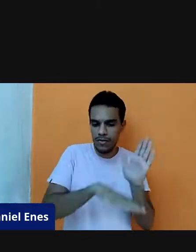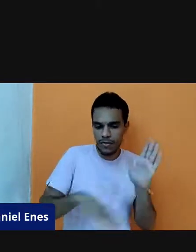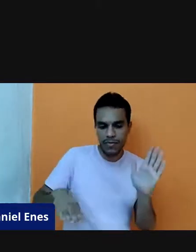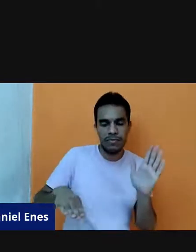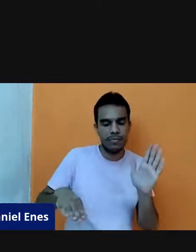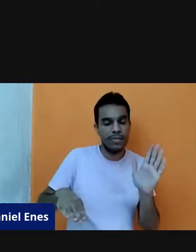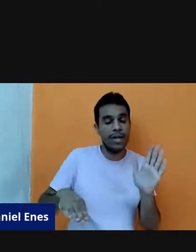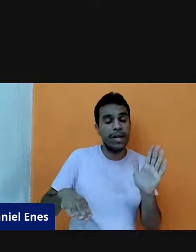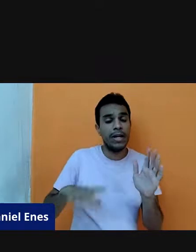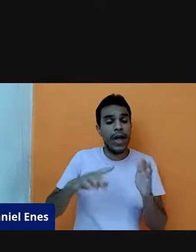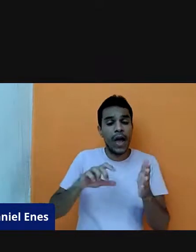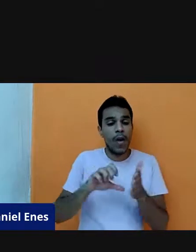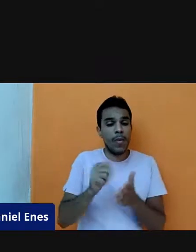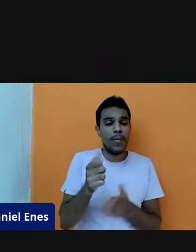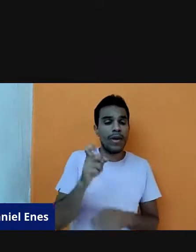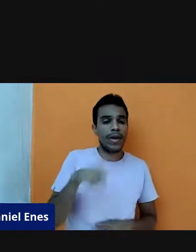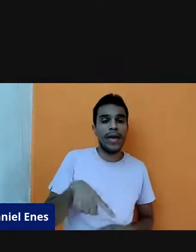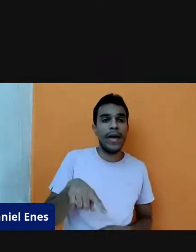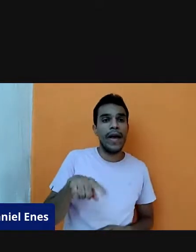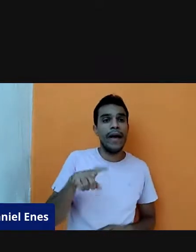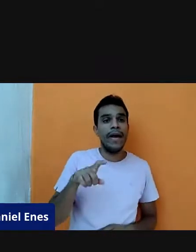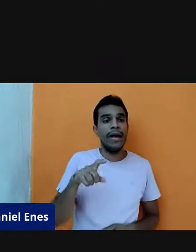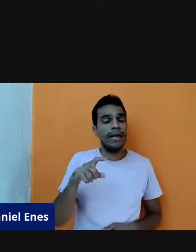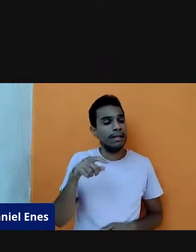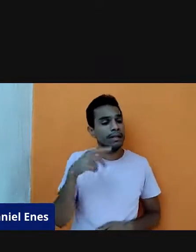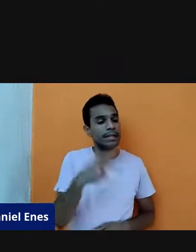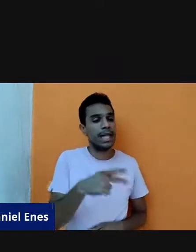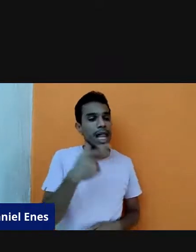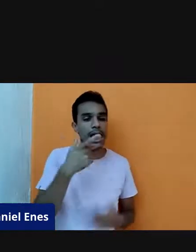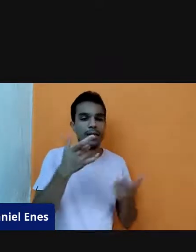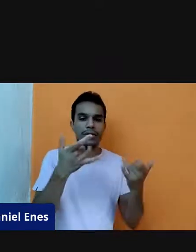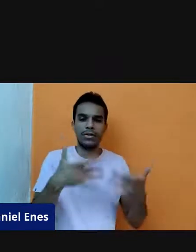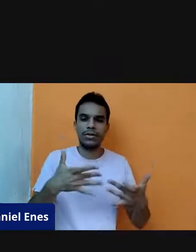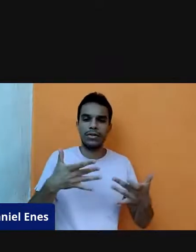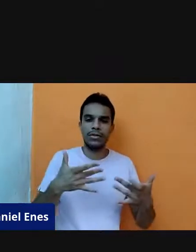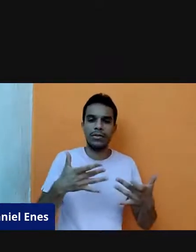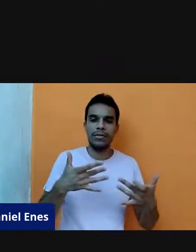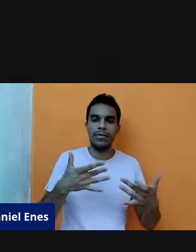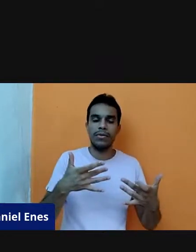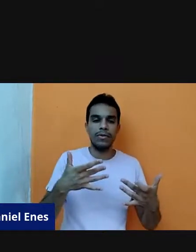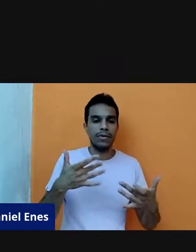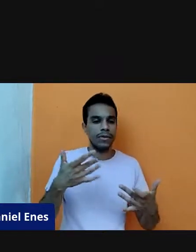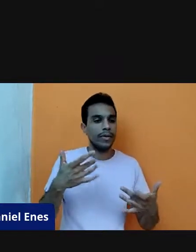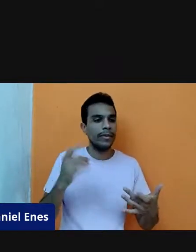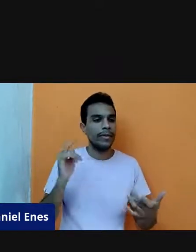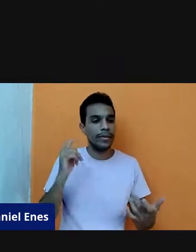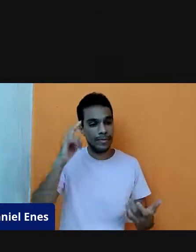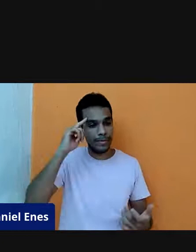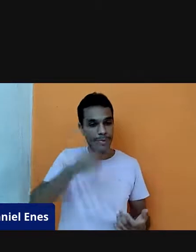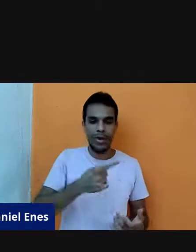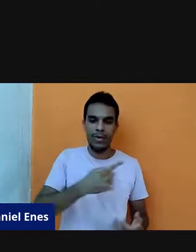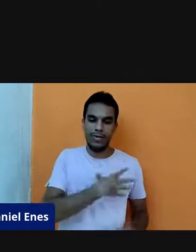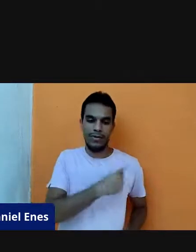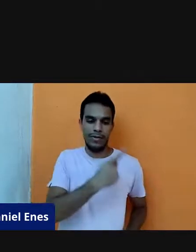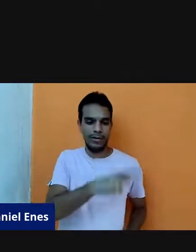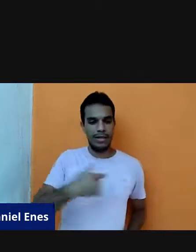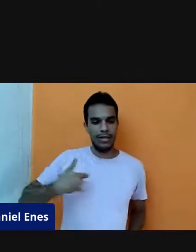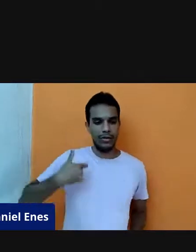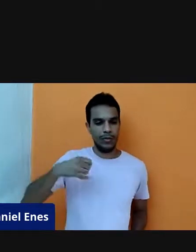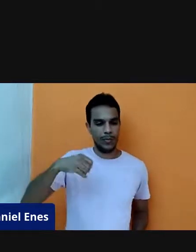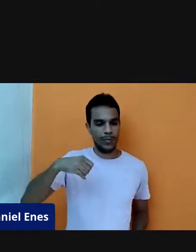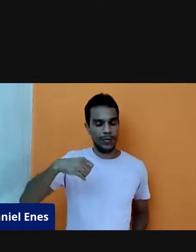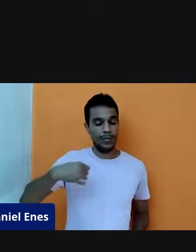o primeiro foi, na verdade, segundo Clarice, uma ordem de seu filho mais velho, Paulo, que é